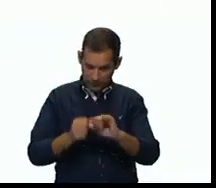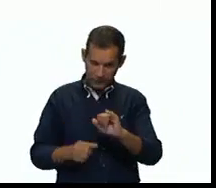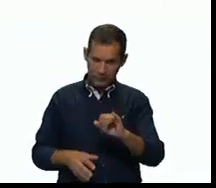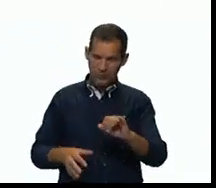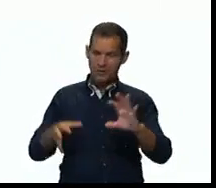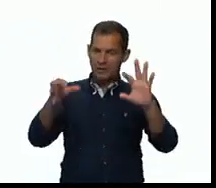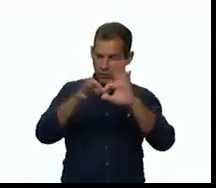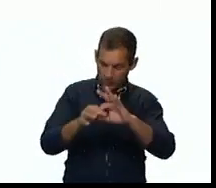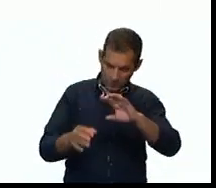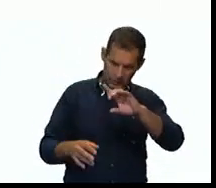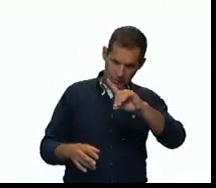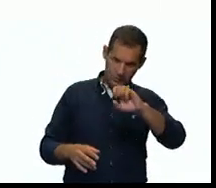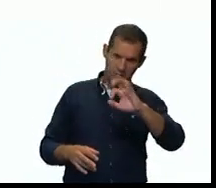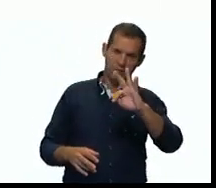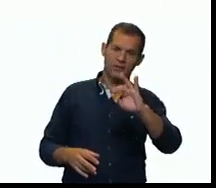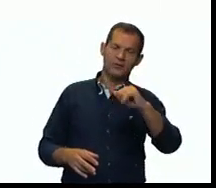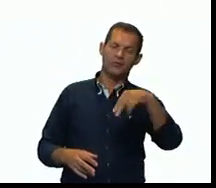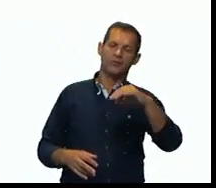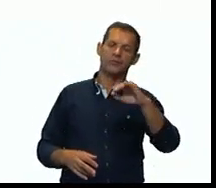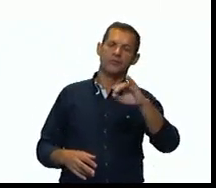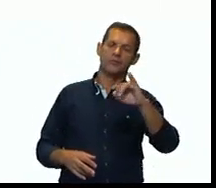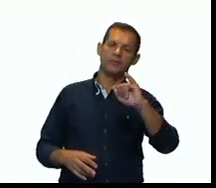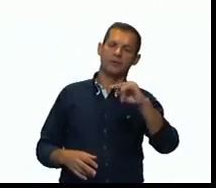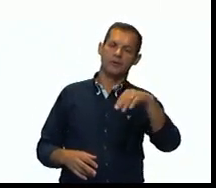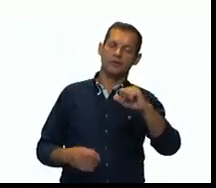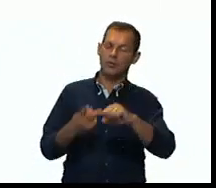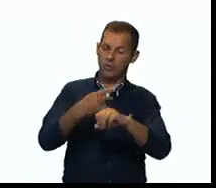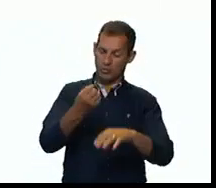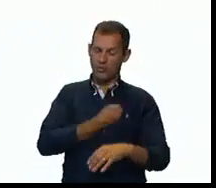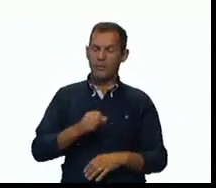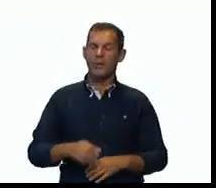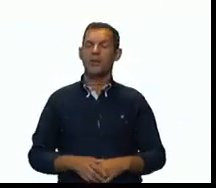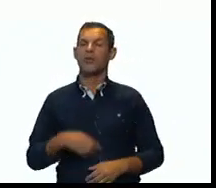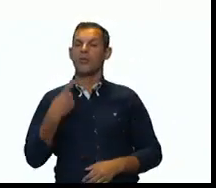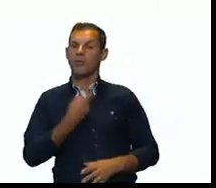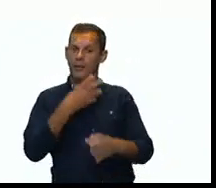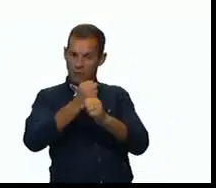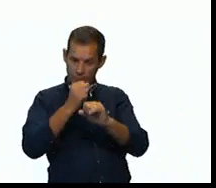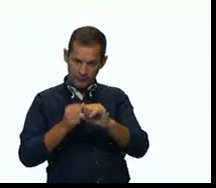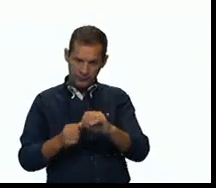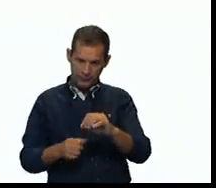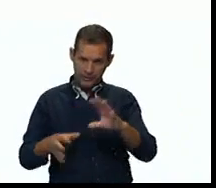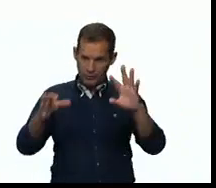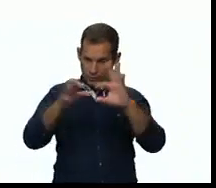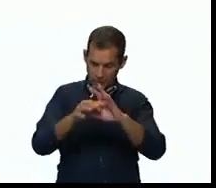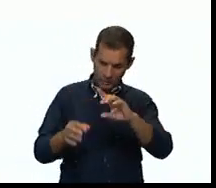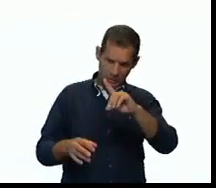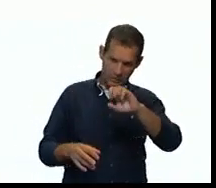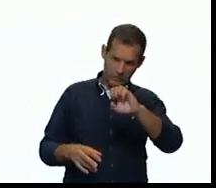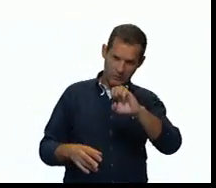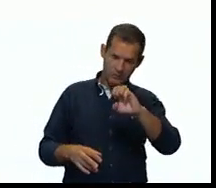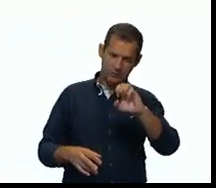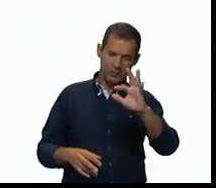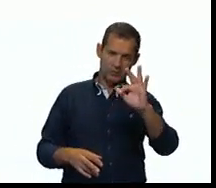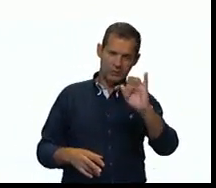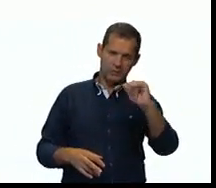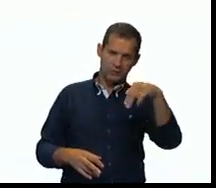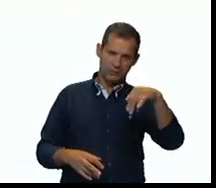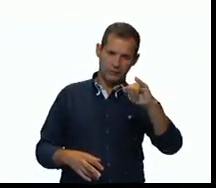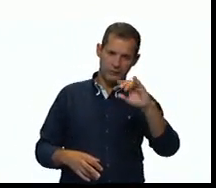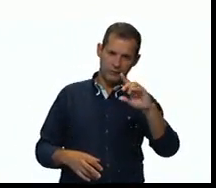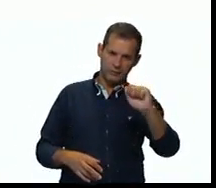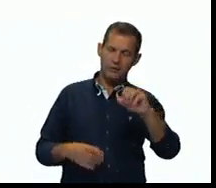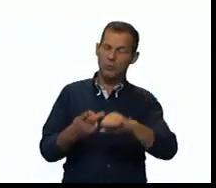integrais definidas, nós estamos em busca de um número. Então, quando calculamos integrais definidas, buscamos número. Quando